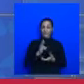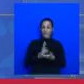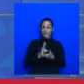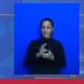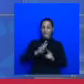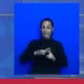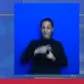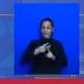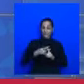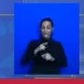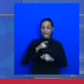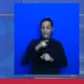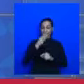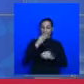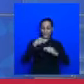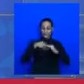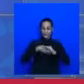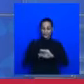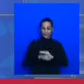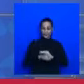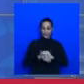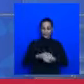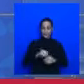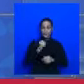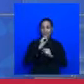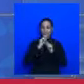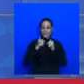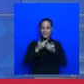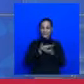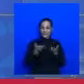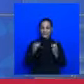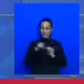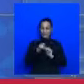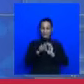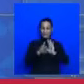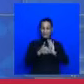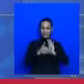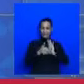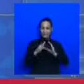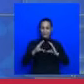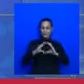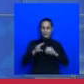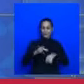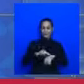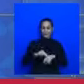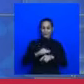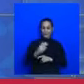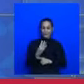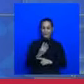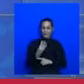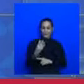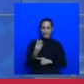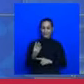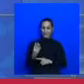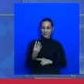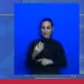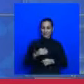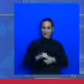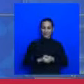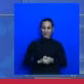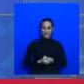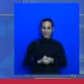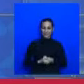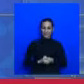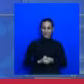Na sequência da dupla Sena tem Time Mania. Boa sorte para você que apostou. Bola marrom, número 44.